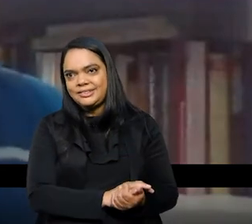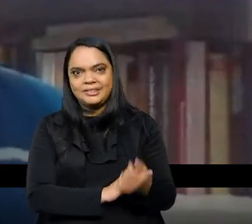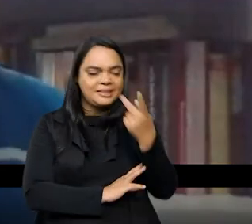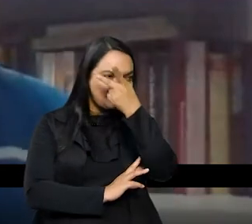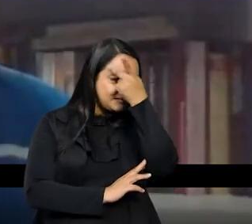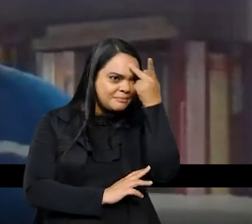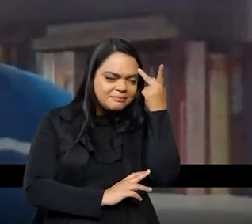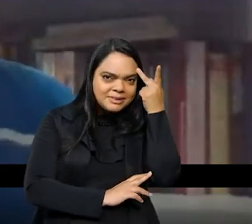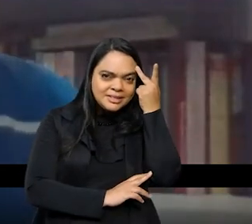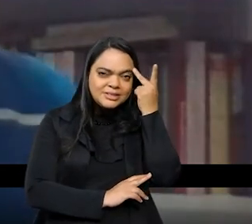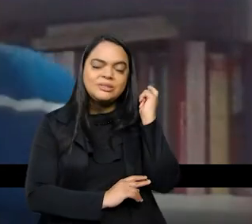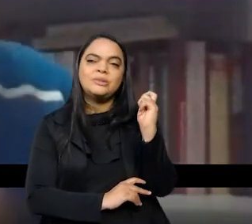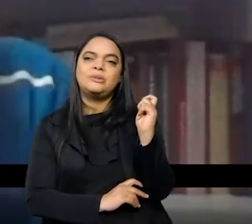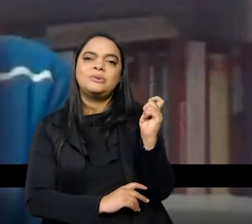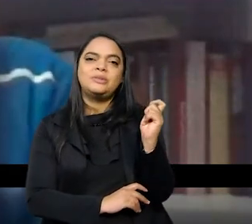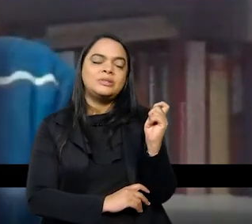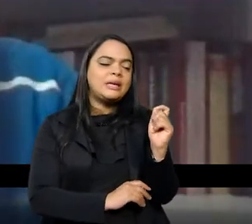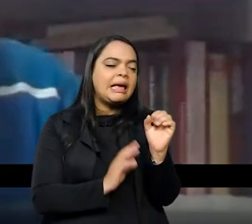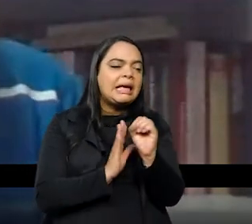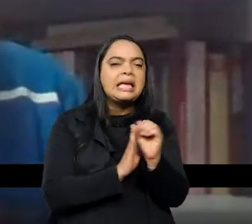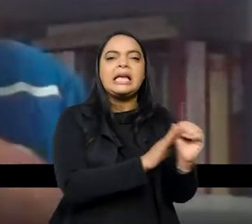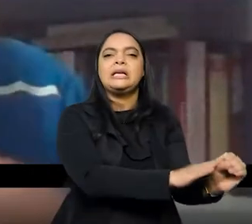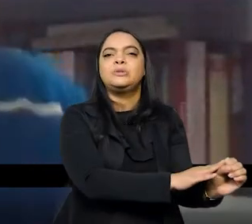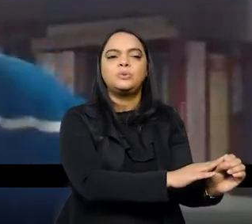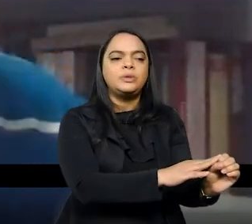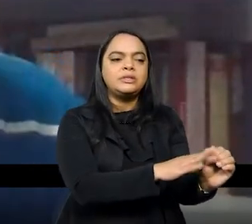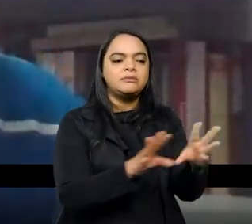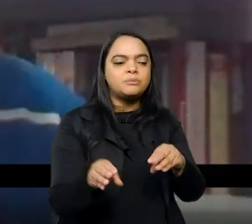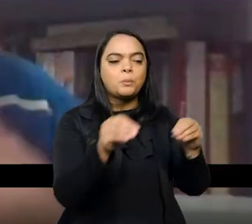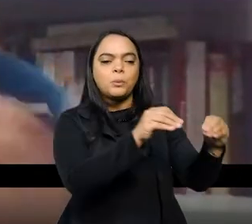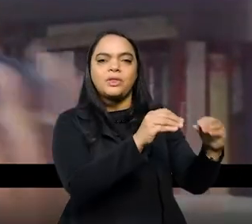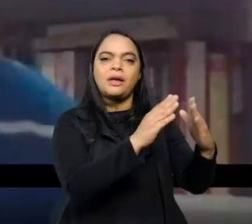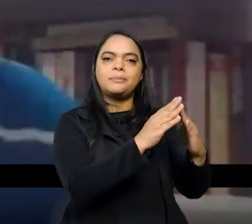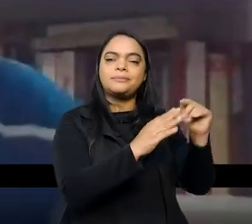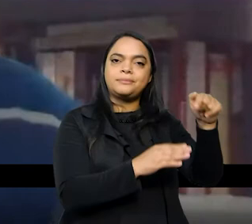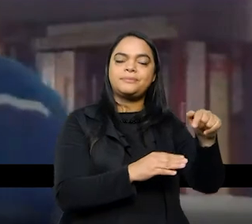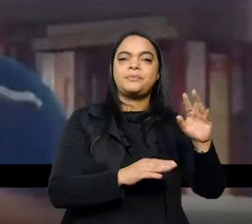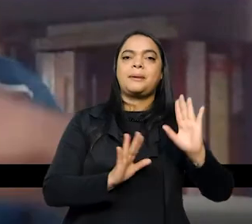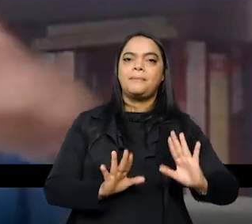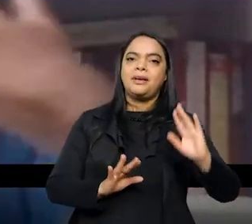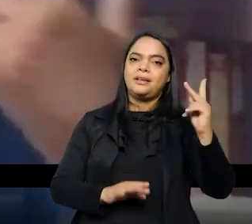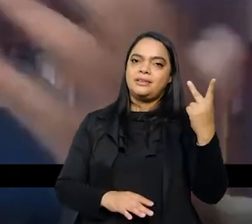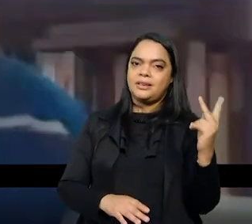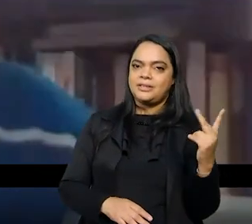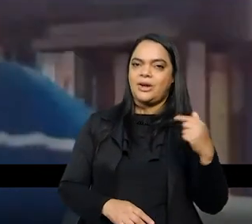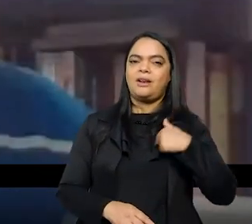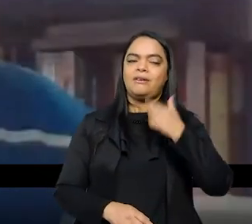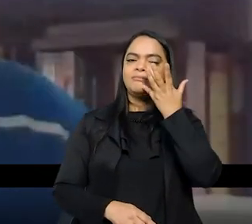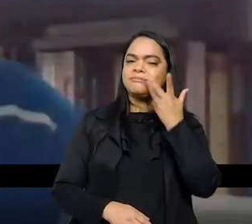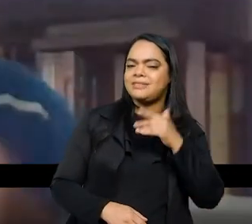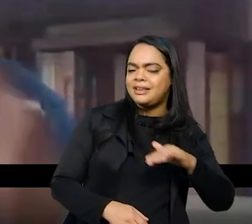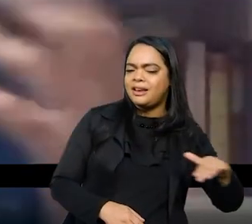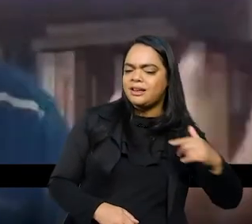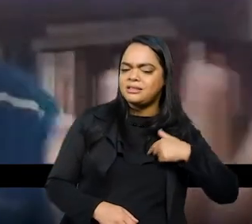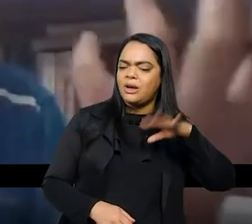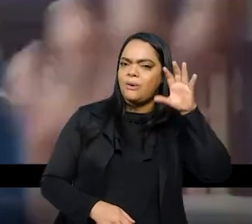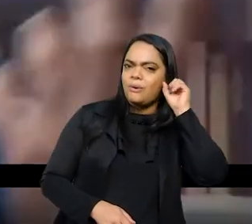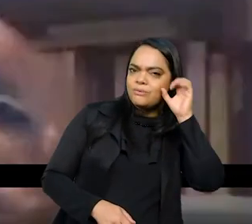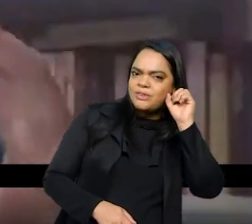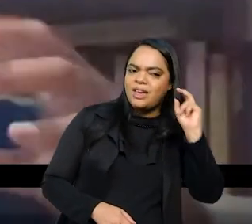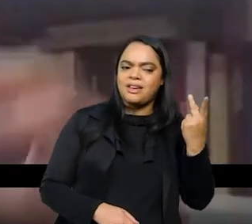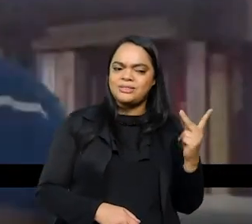massas excluídas. Só que na história, quando era criança, ouvi que se conta na história é que a